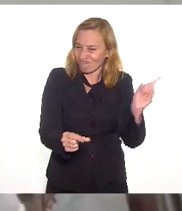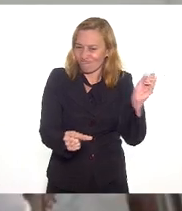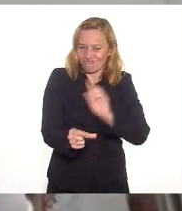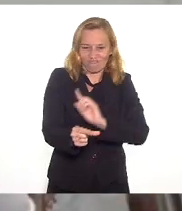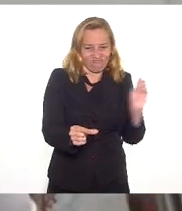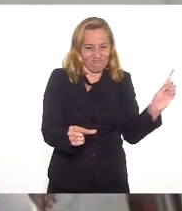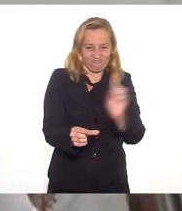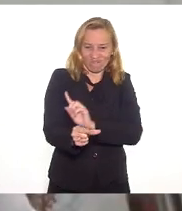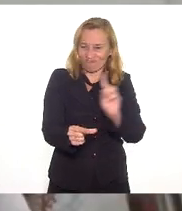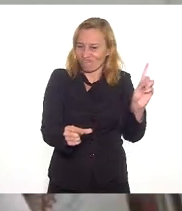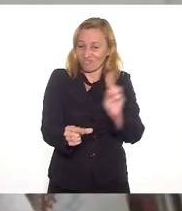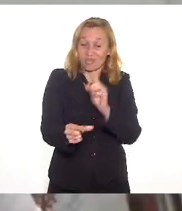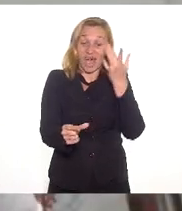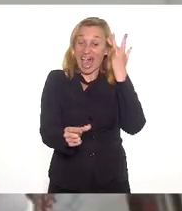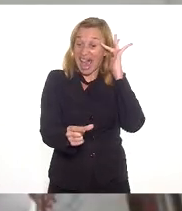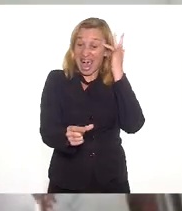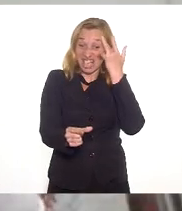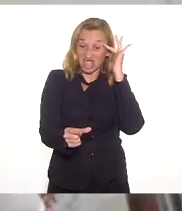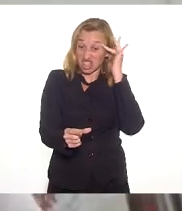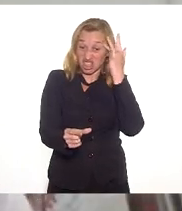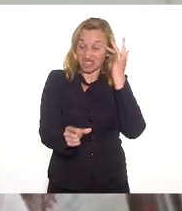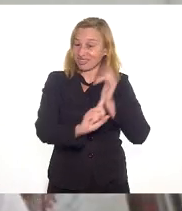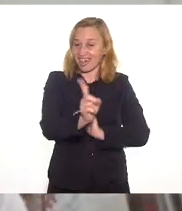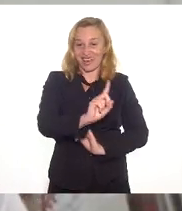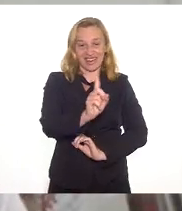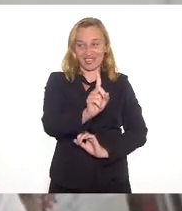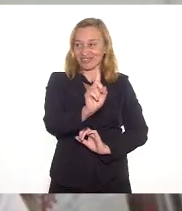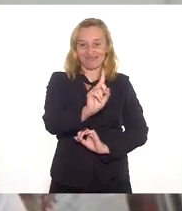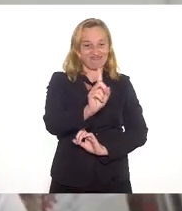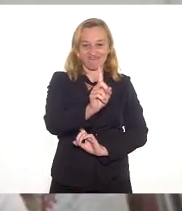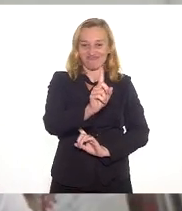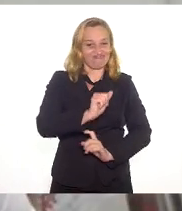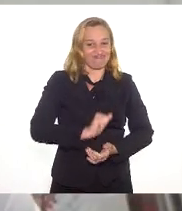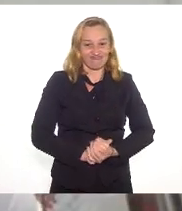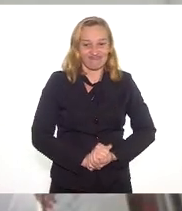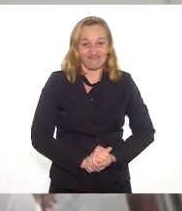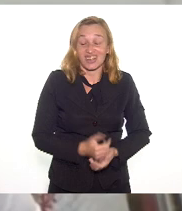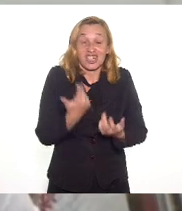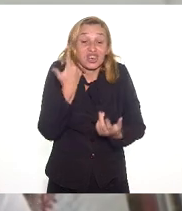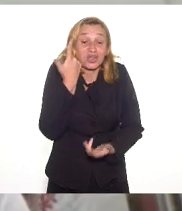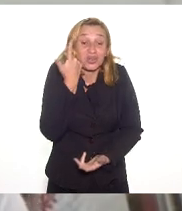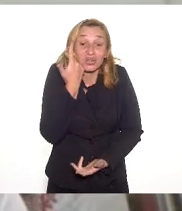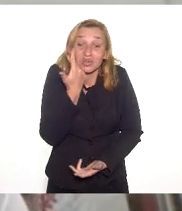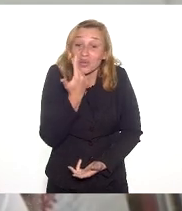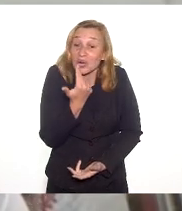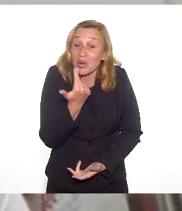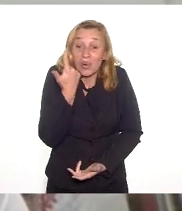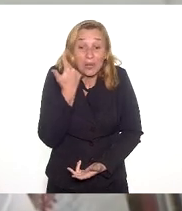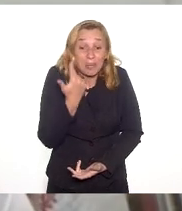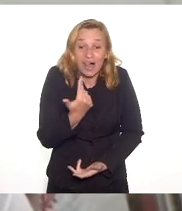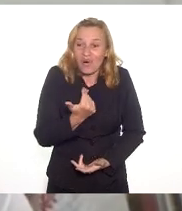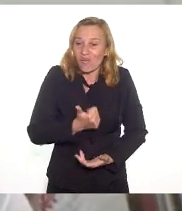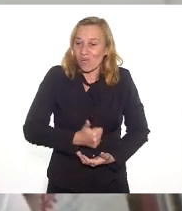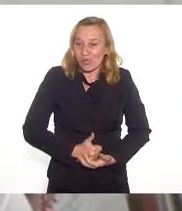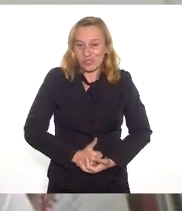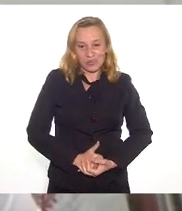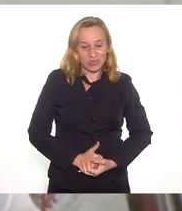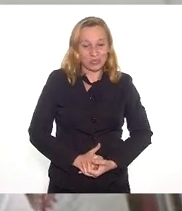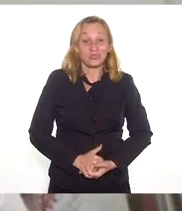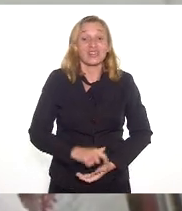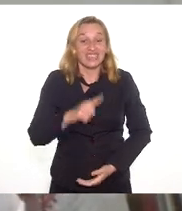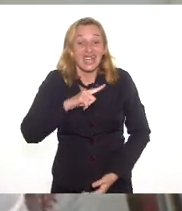como se acha em alguns lugares. Muito pelo contrário, é muito comum que nós tenhamos